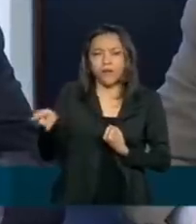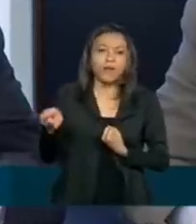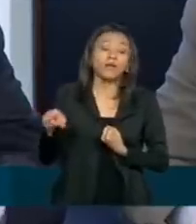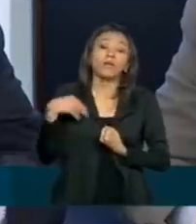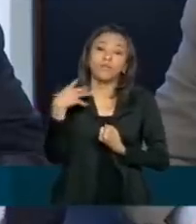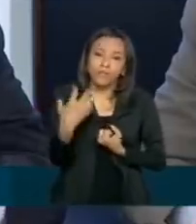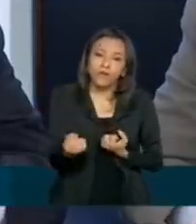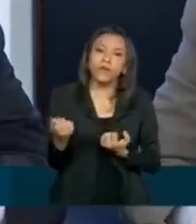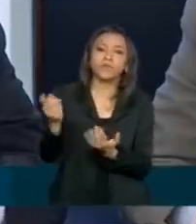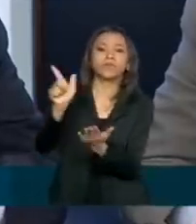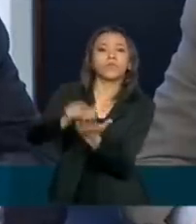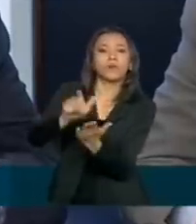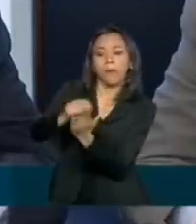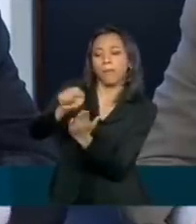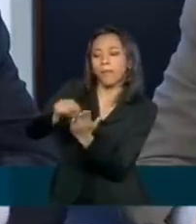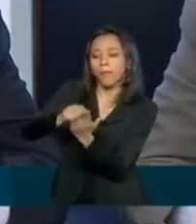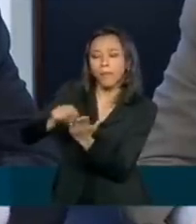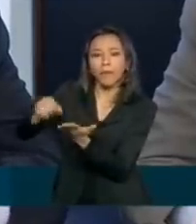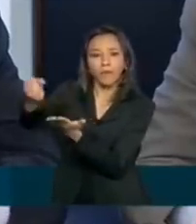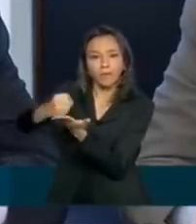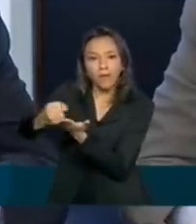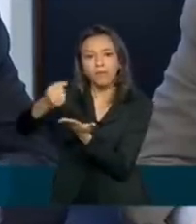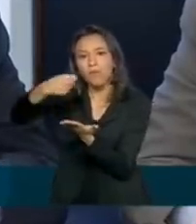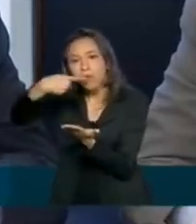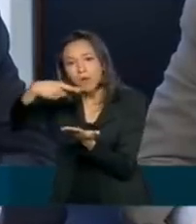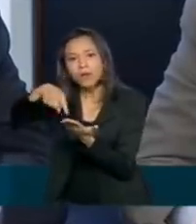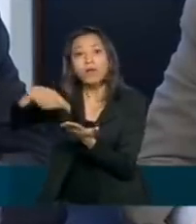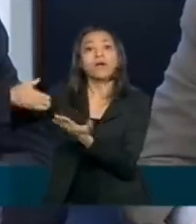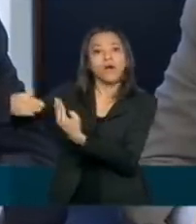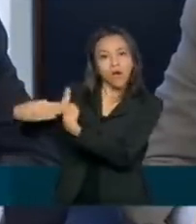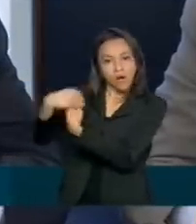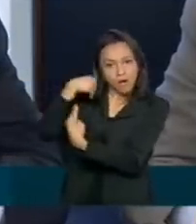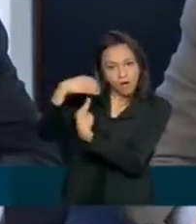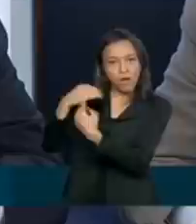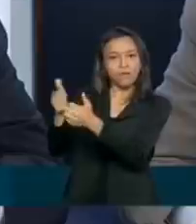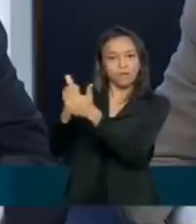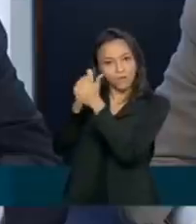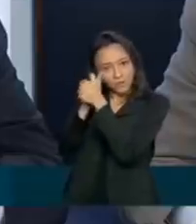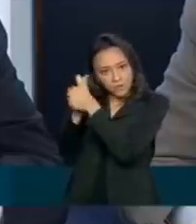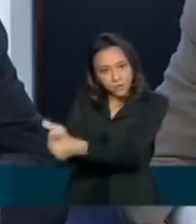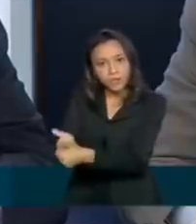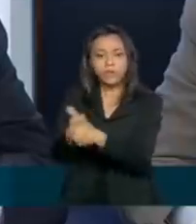receber a prescrição médica e vamos nos tratar imediatamente